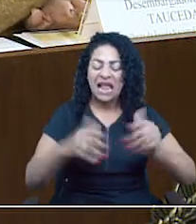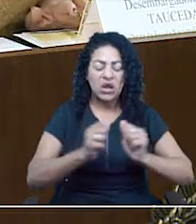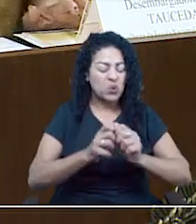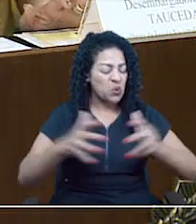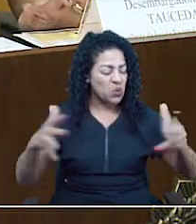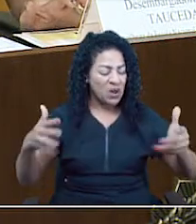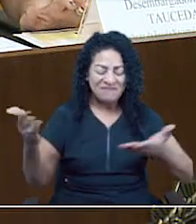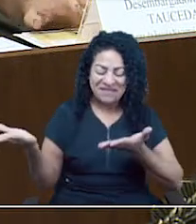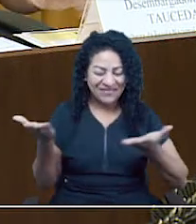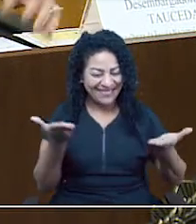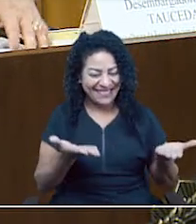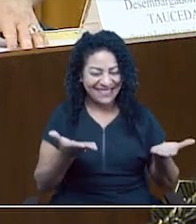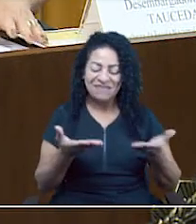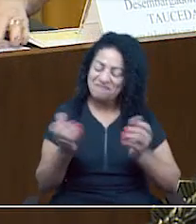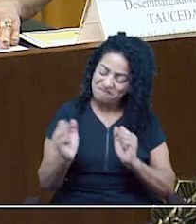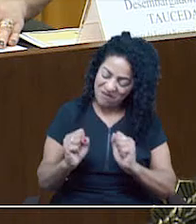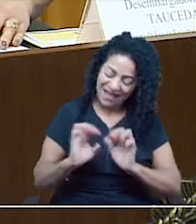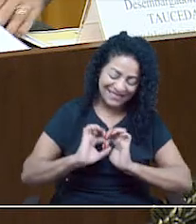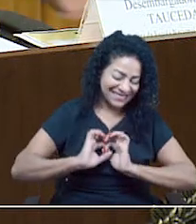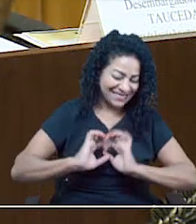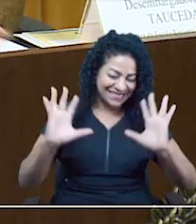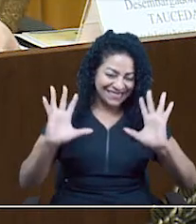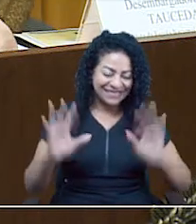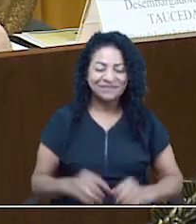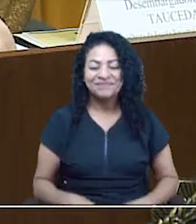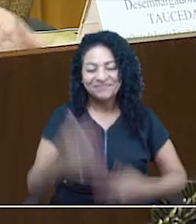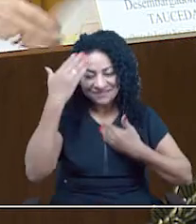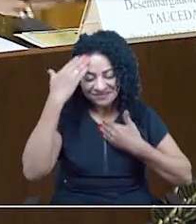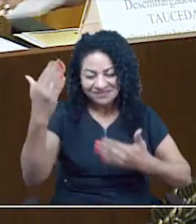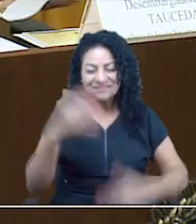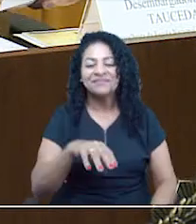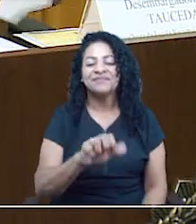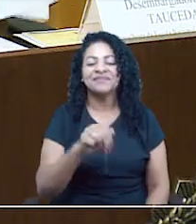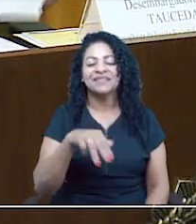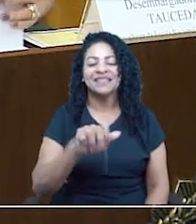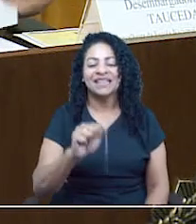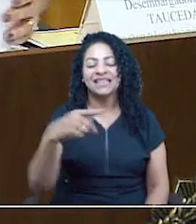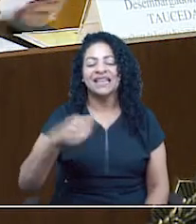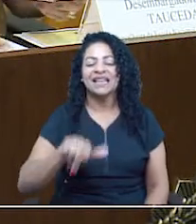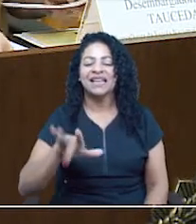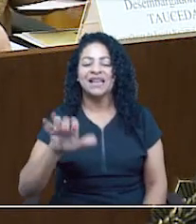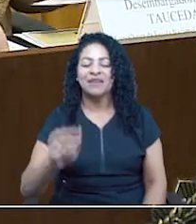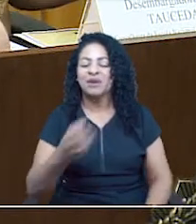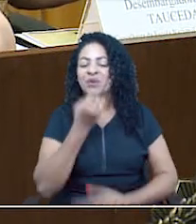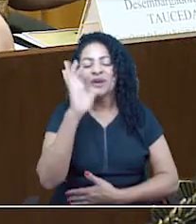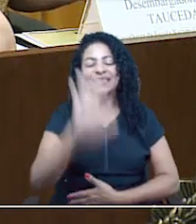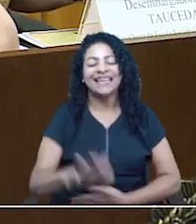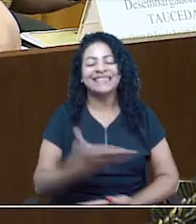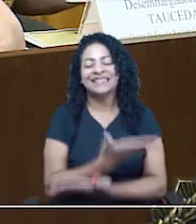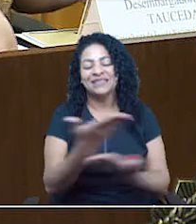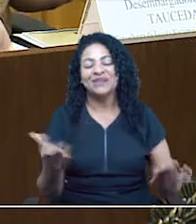tenha a palavra. Muito obrigada, Ana Paula. Boa tarde, meus colegas, minhas colegas. É